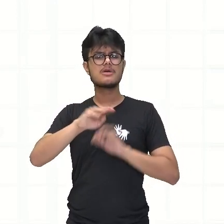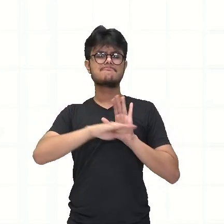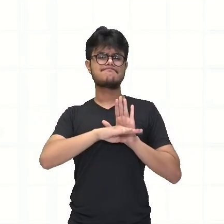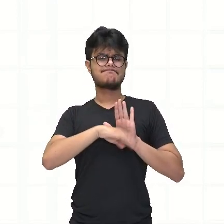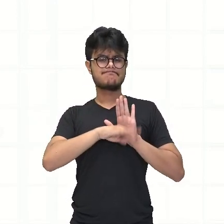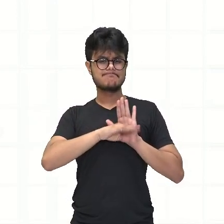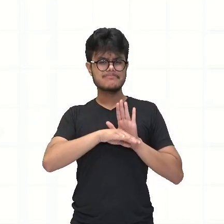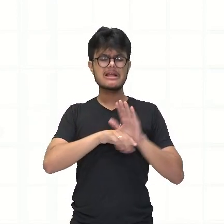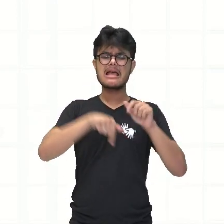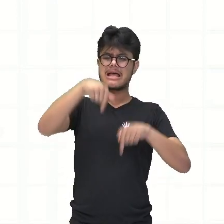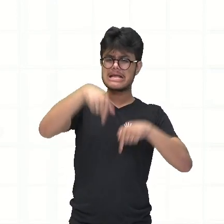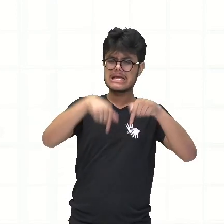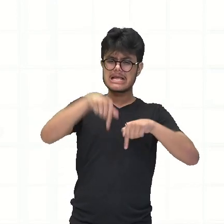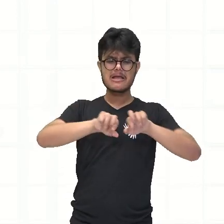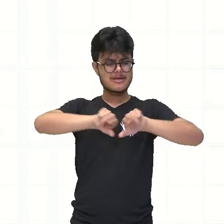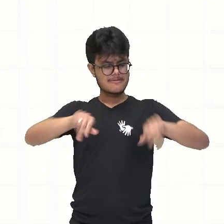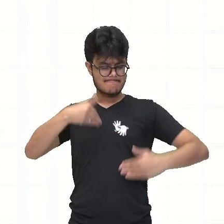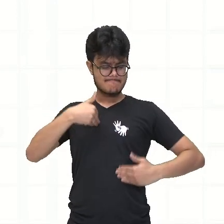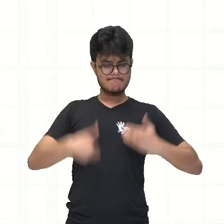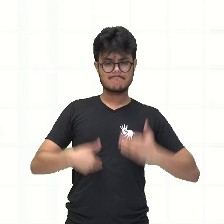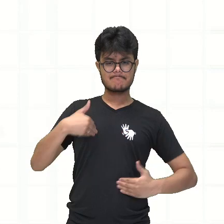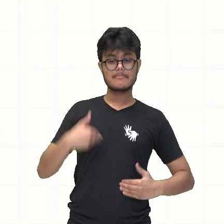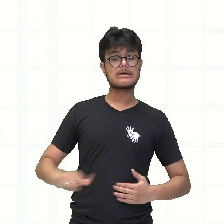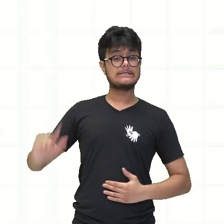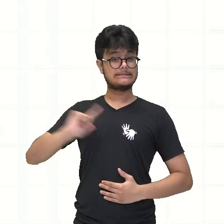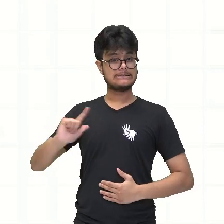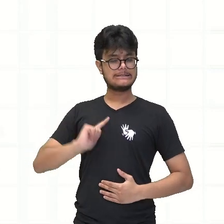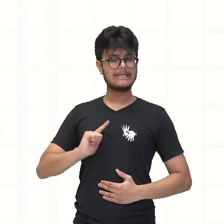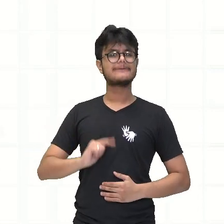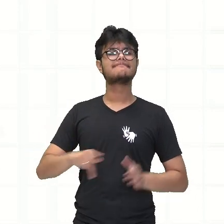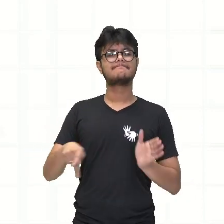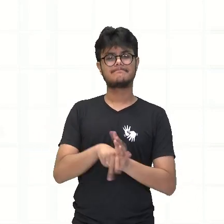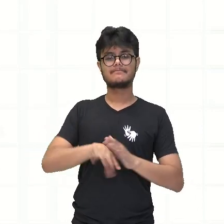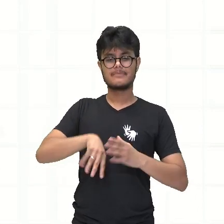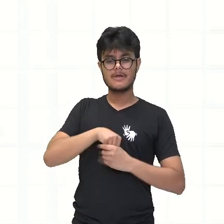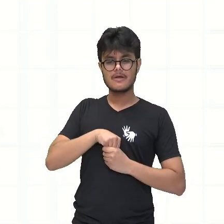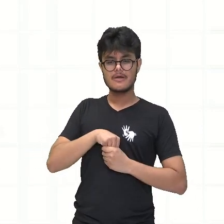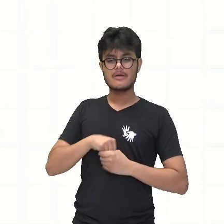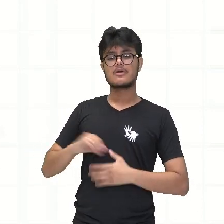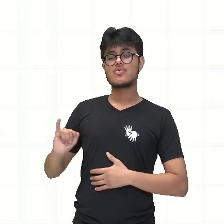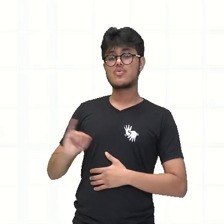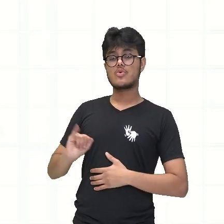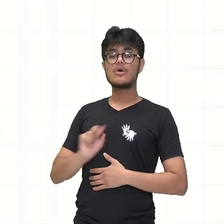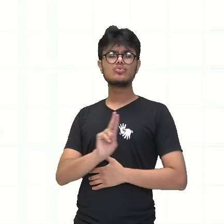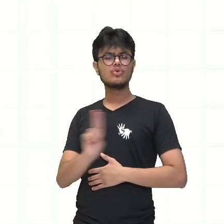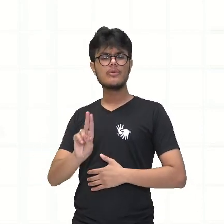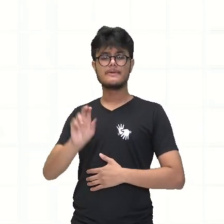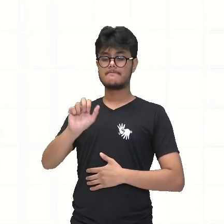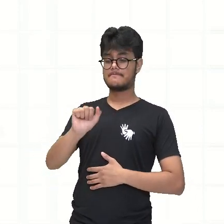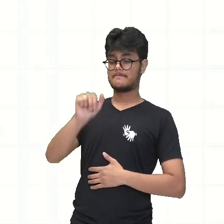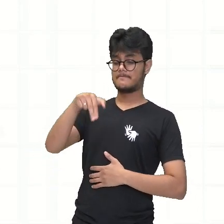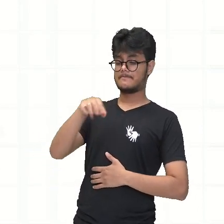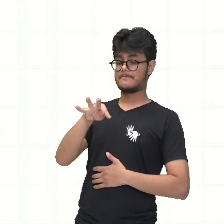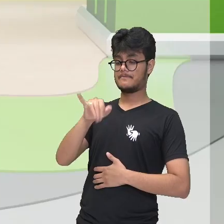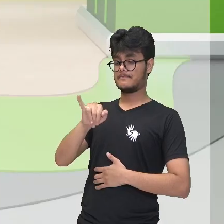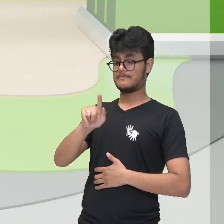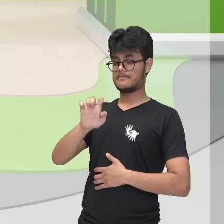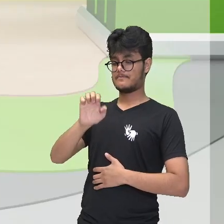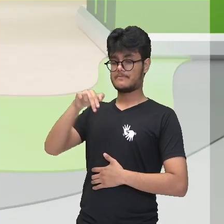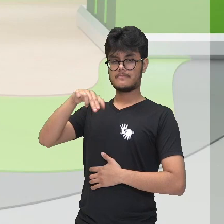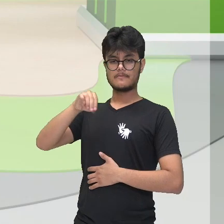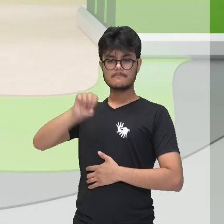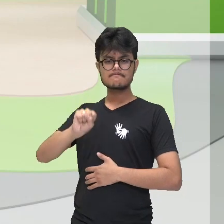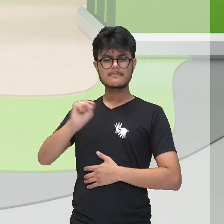nosso sistema imunológico, eles são chamados de antígenos. Tá? Então, nós vimos aí a importância do